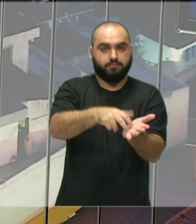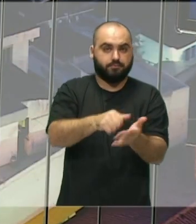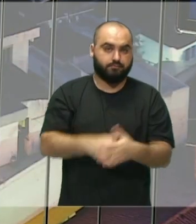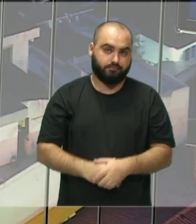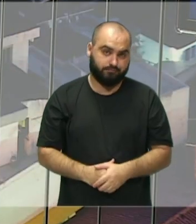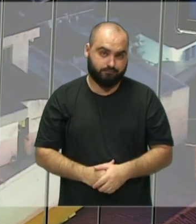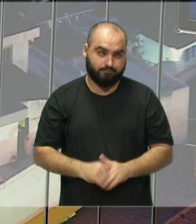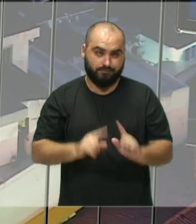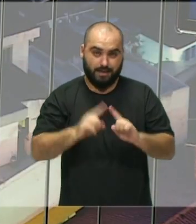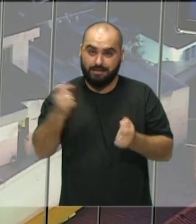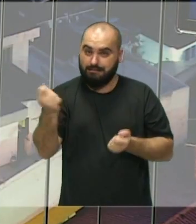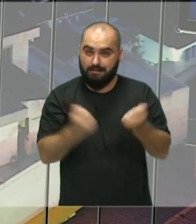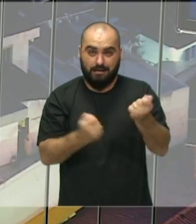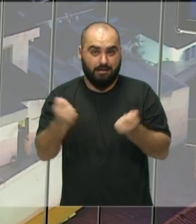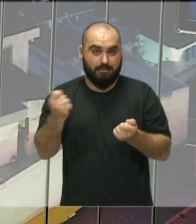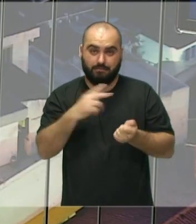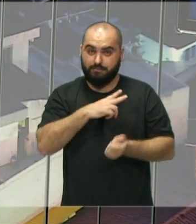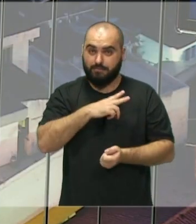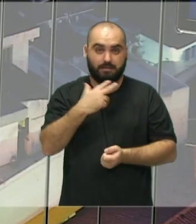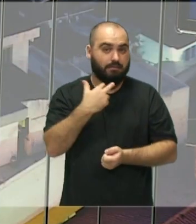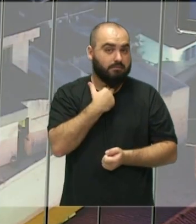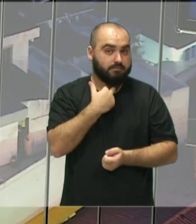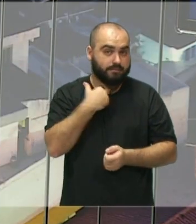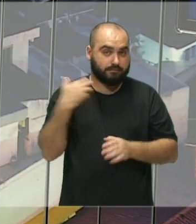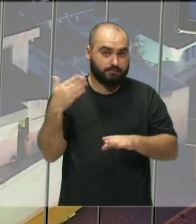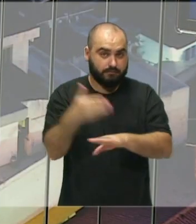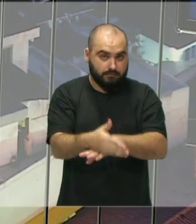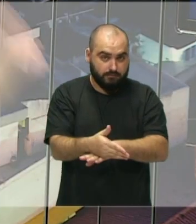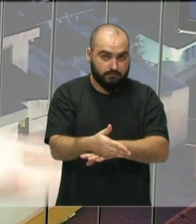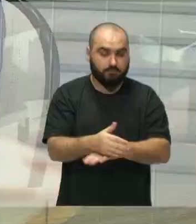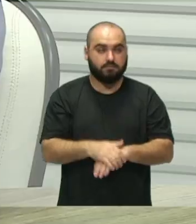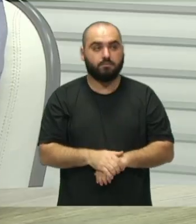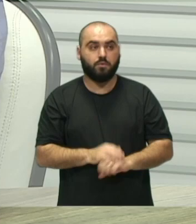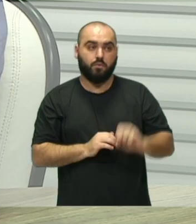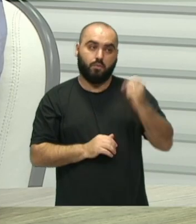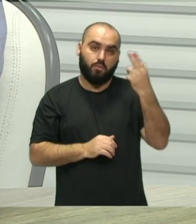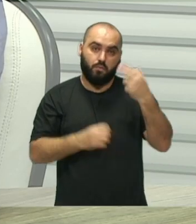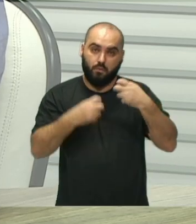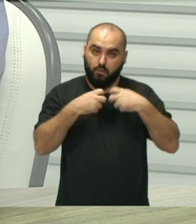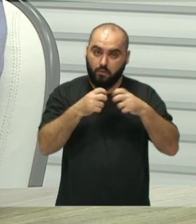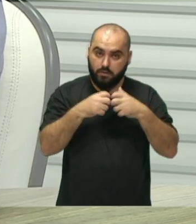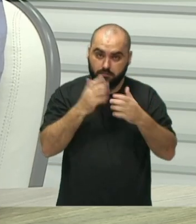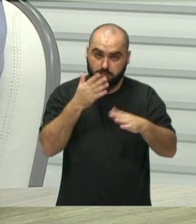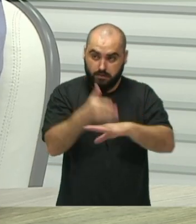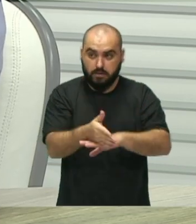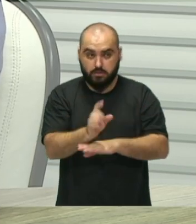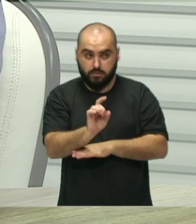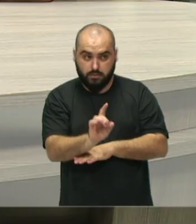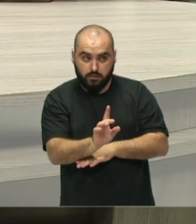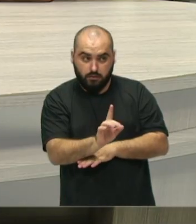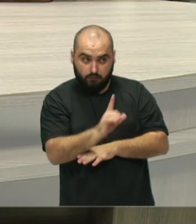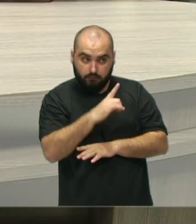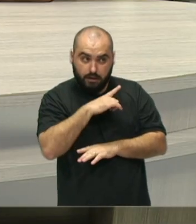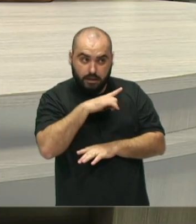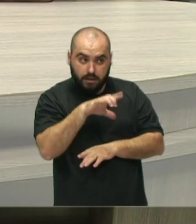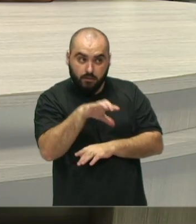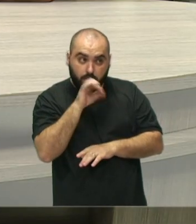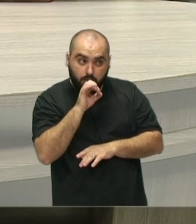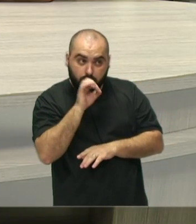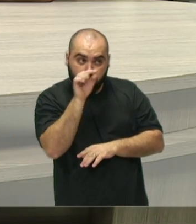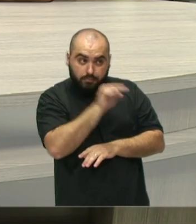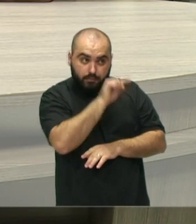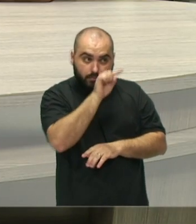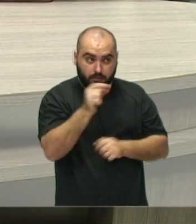mas não de carro individual, né? Ou então o transporte público que entra, né? Esse é